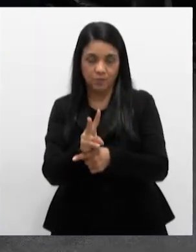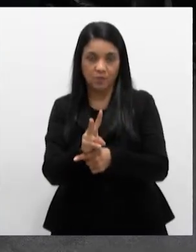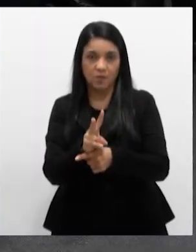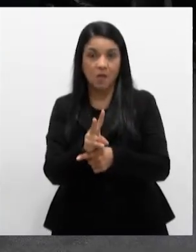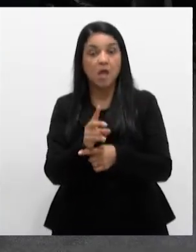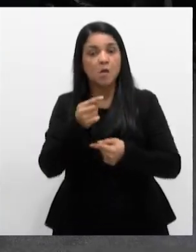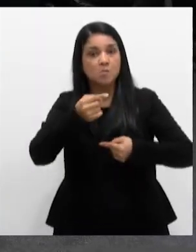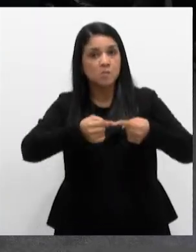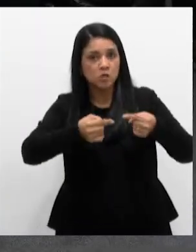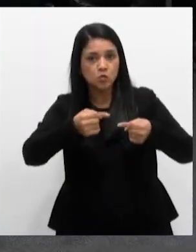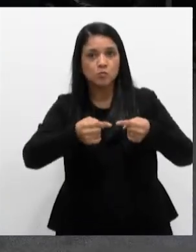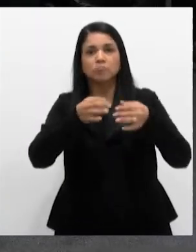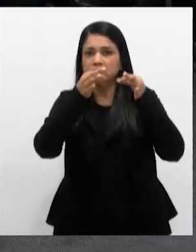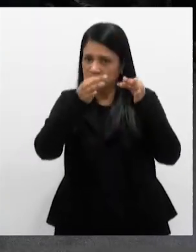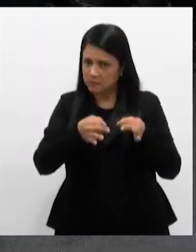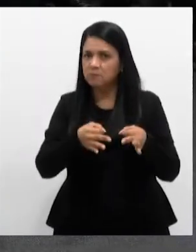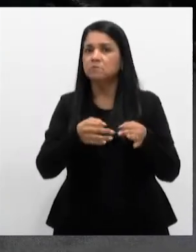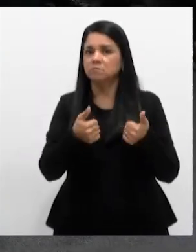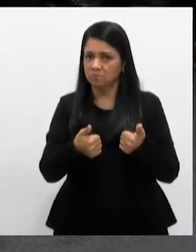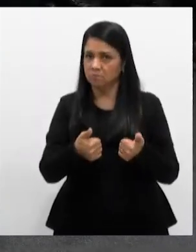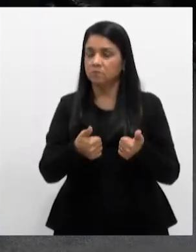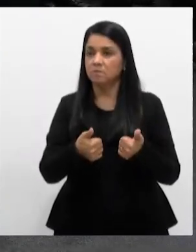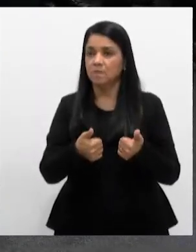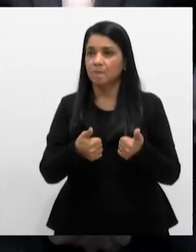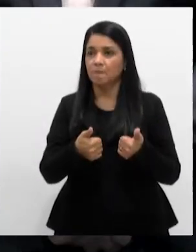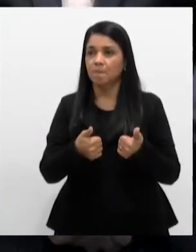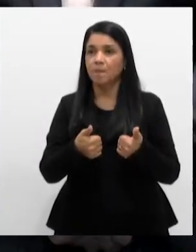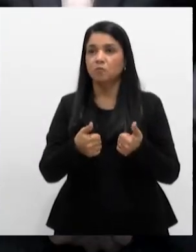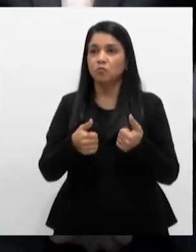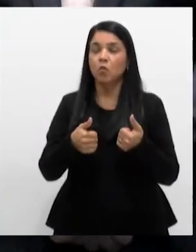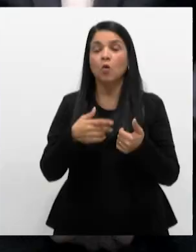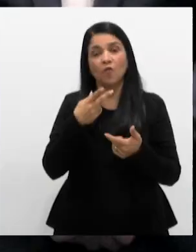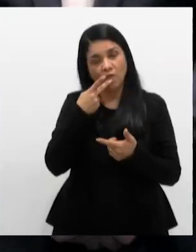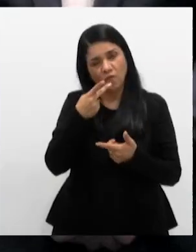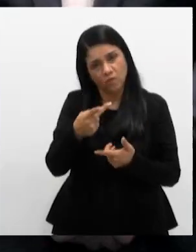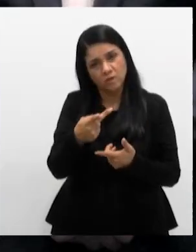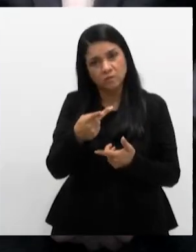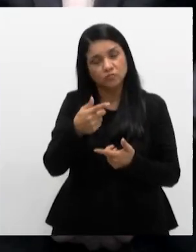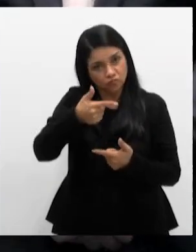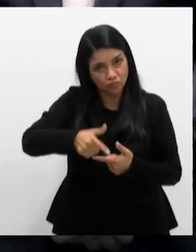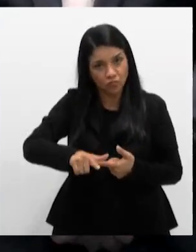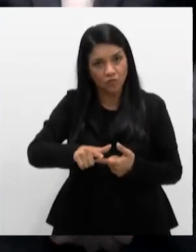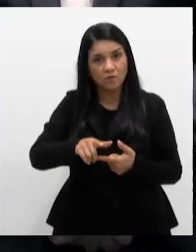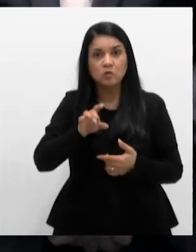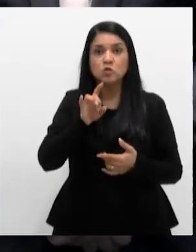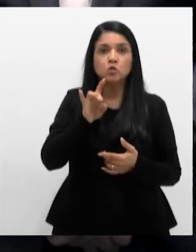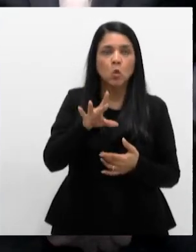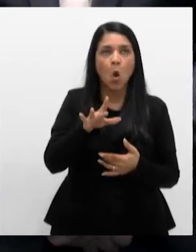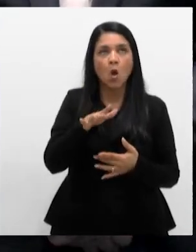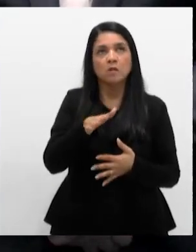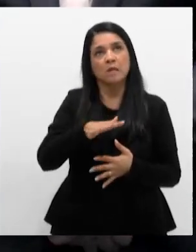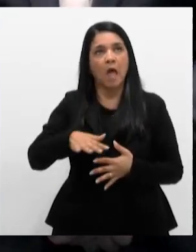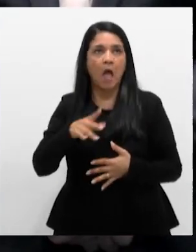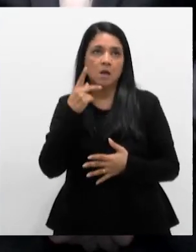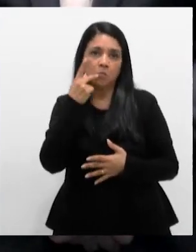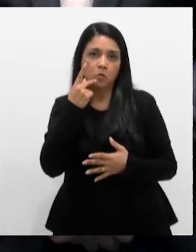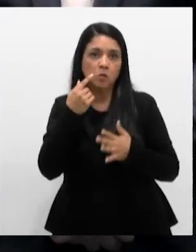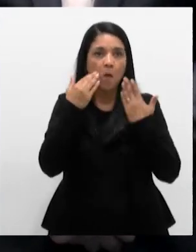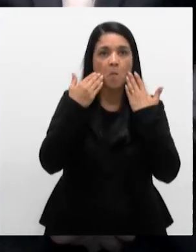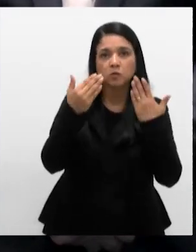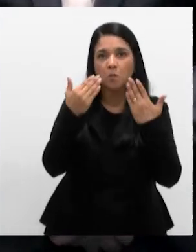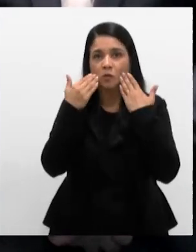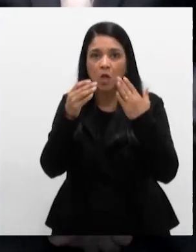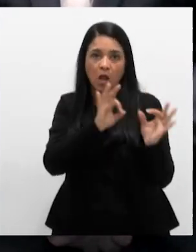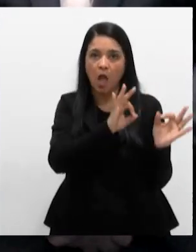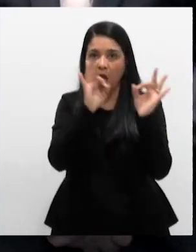discussão absolutamente legítima. E aí, só estou corroborando mais uma vez para que não fique só no campo político, para mostrar para quem nos